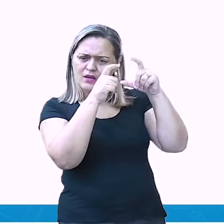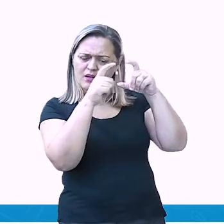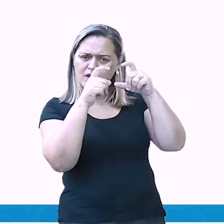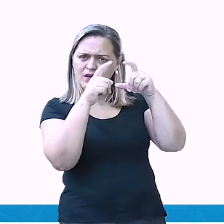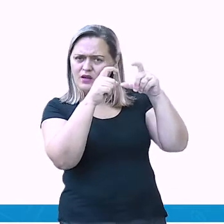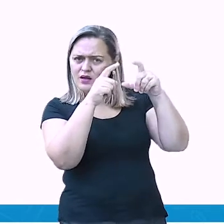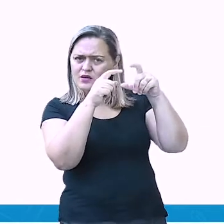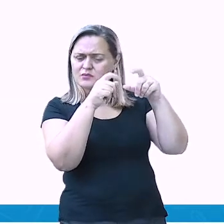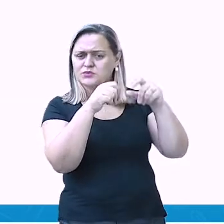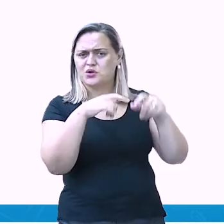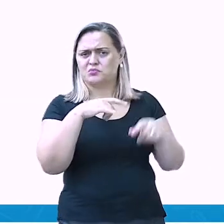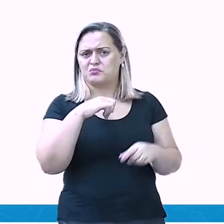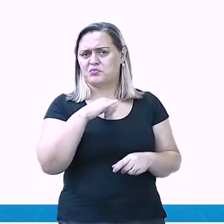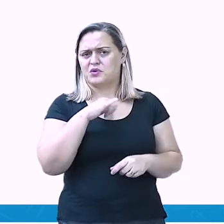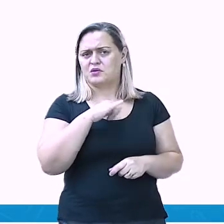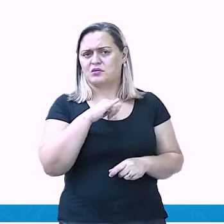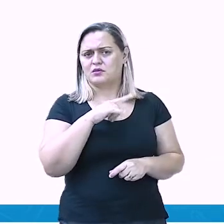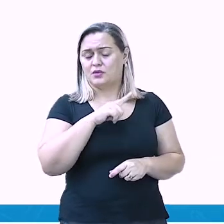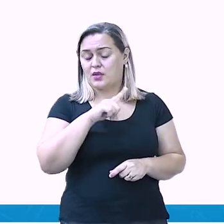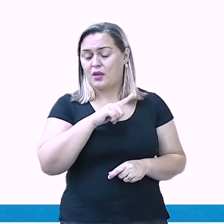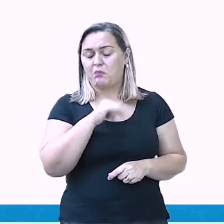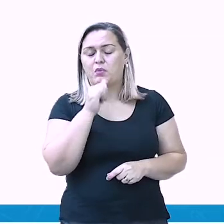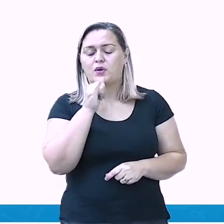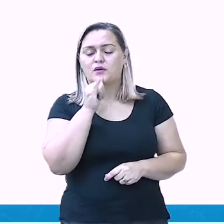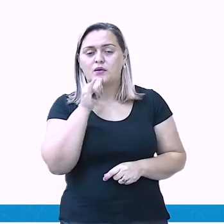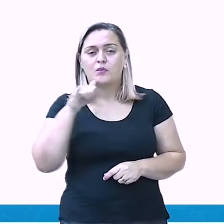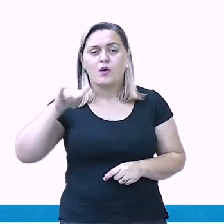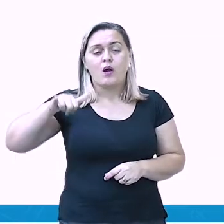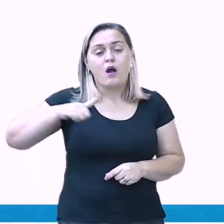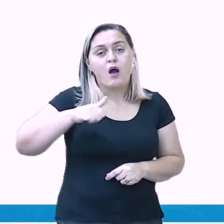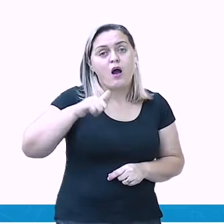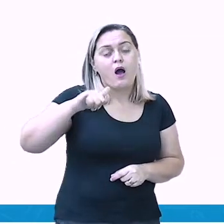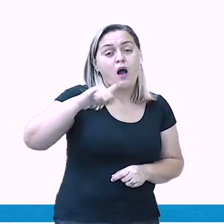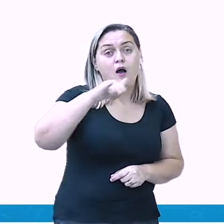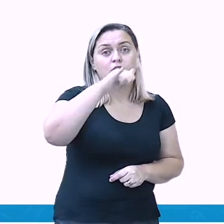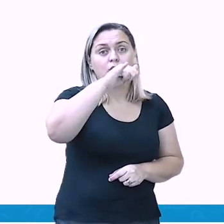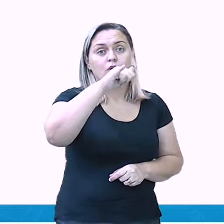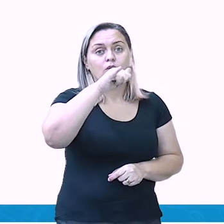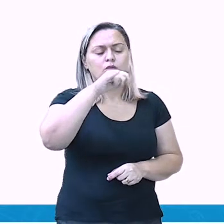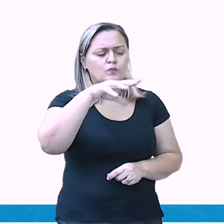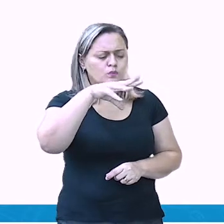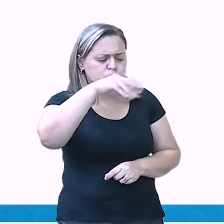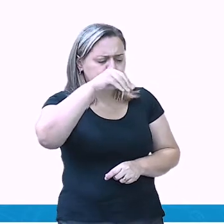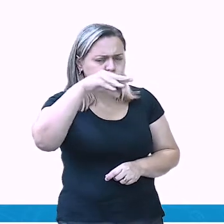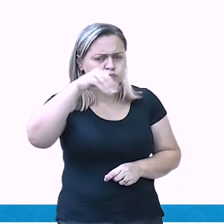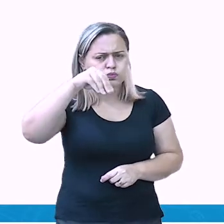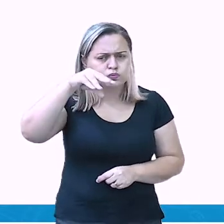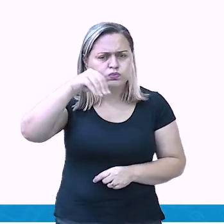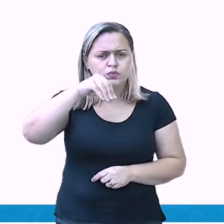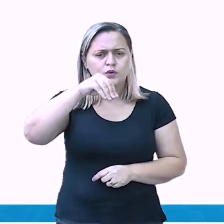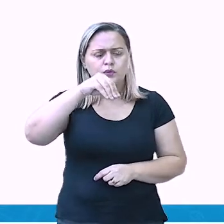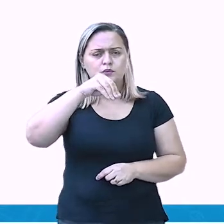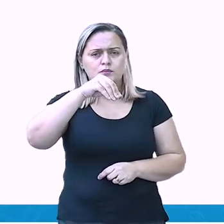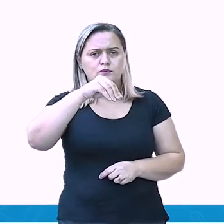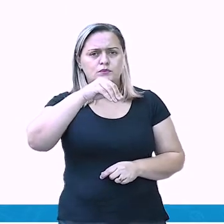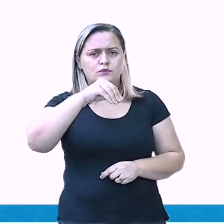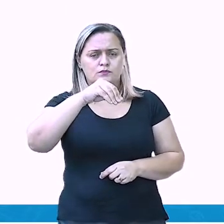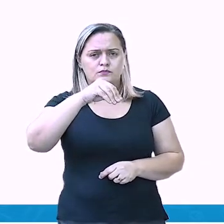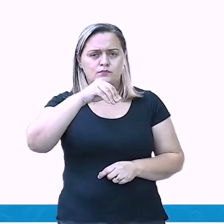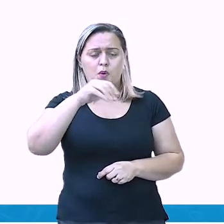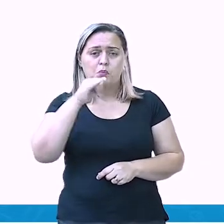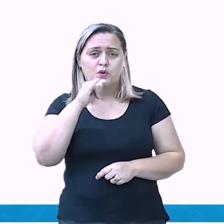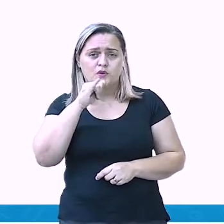aviões registram as características de uma porção no espaço terrestre. Então, quanto mais alta